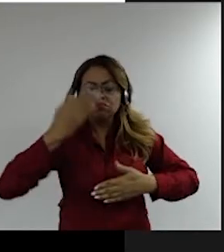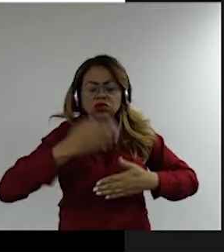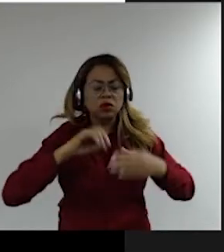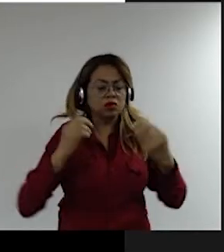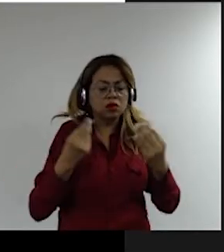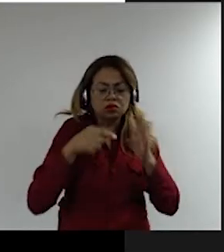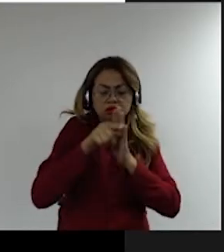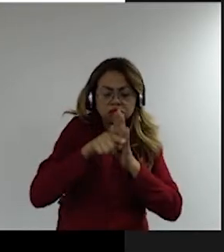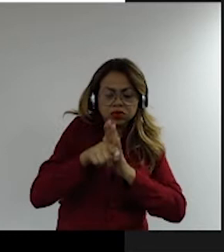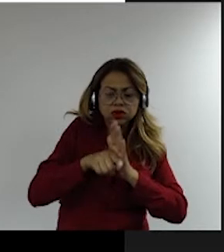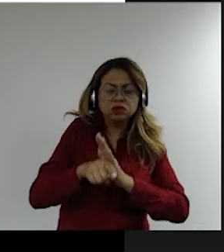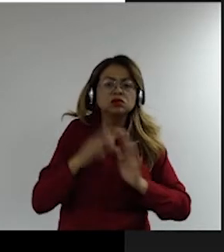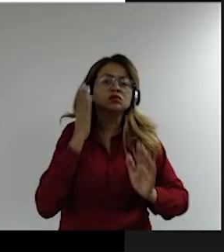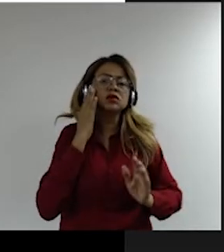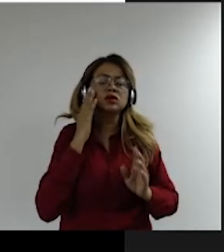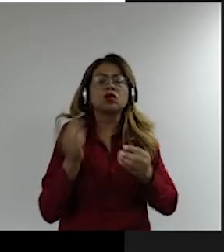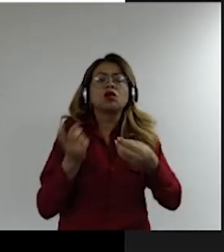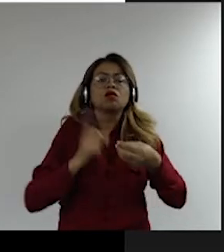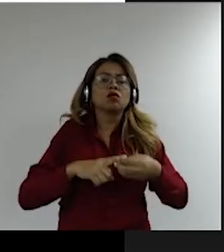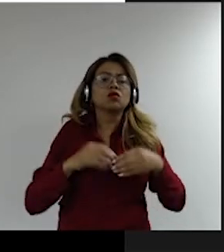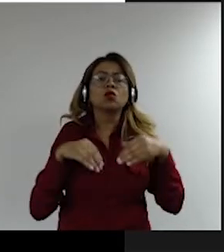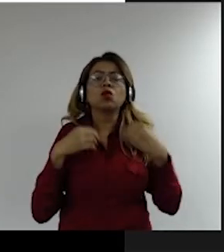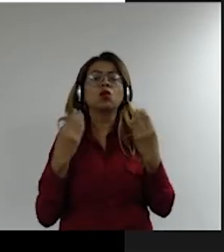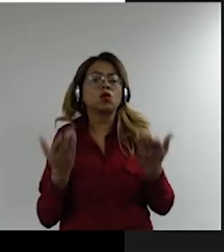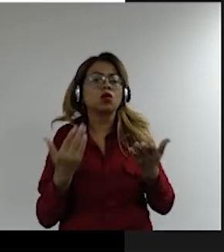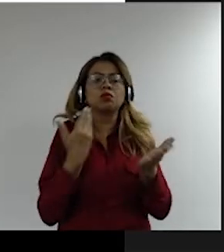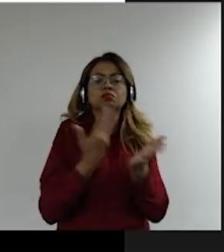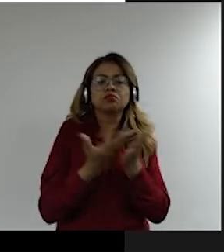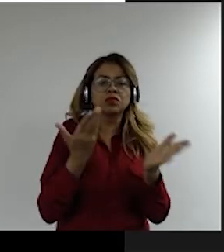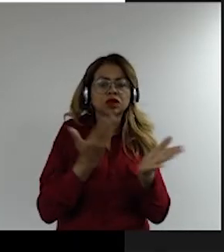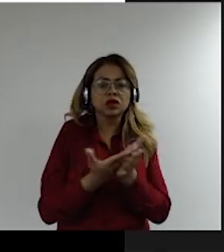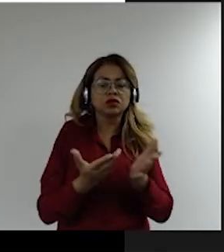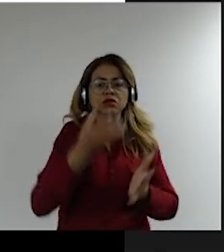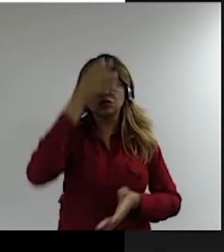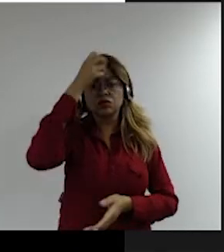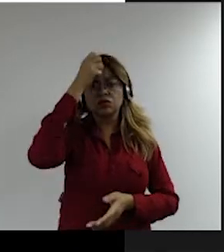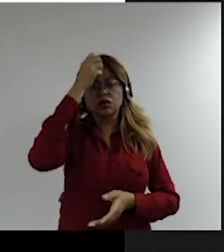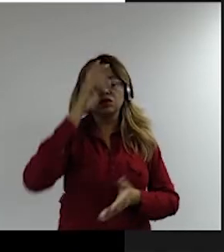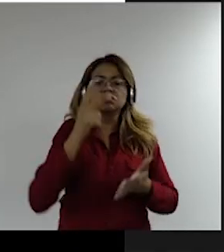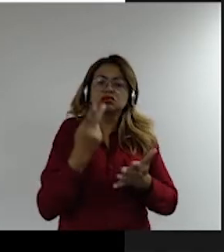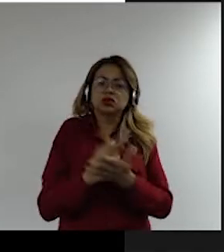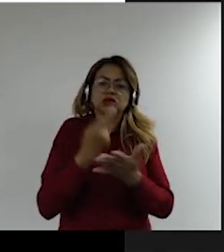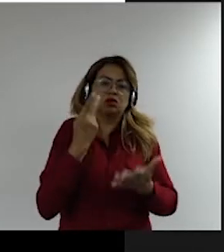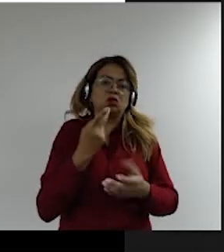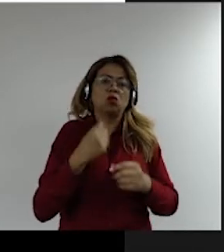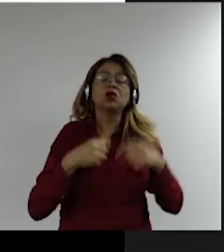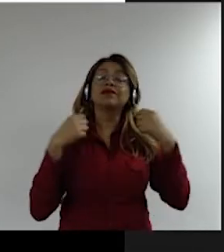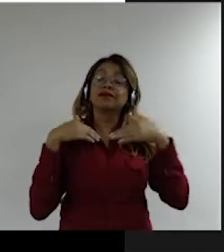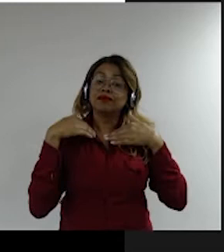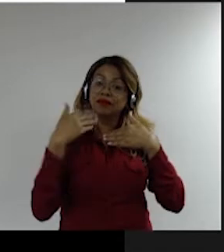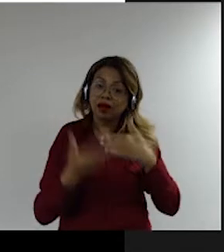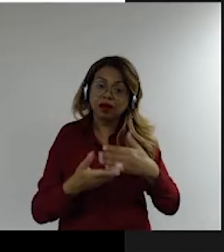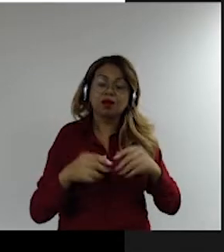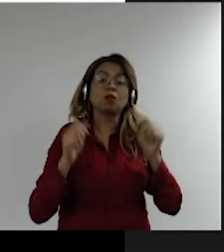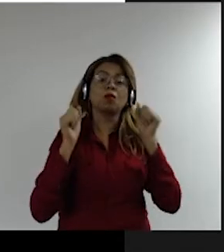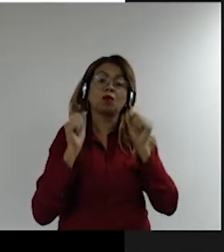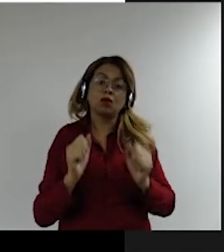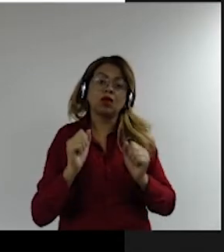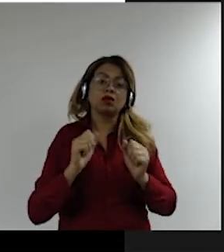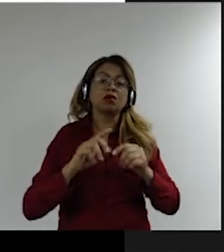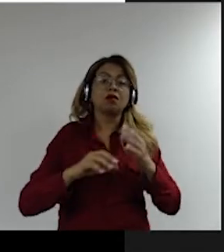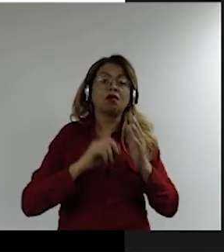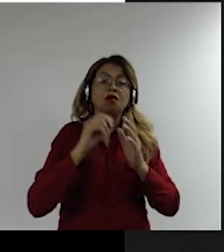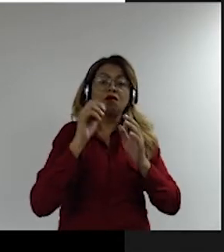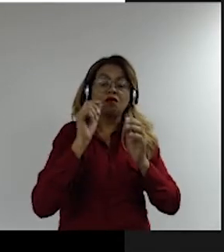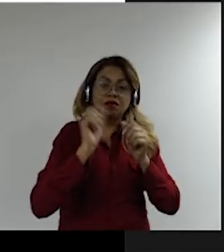que voltaram para saber que perdas de aprendizagem aconteceram e poder montar um bom sistema de recuperação